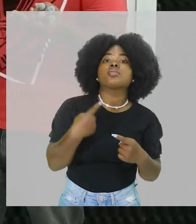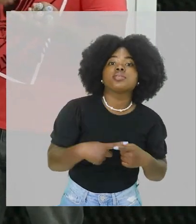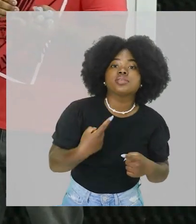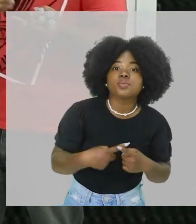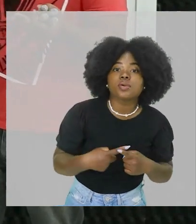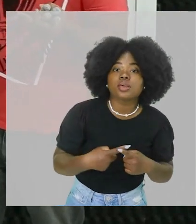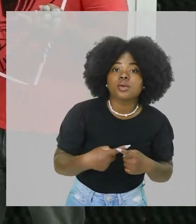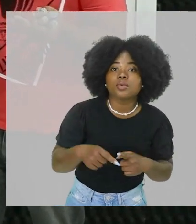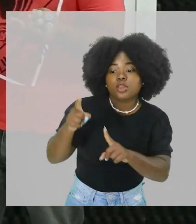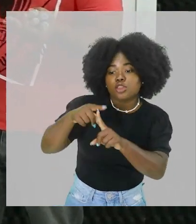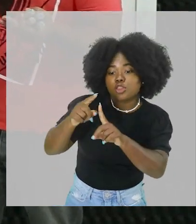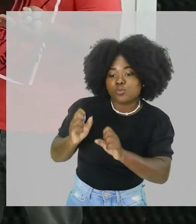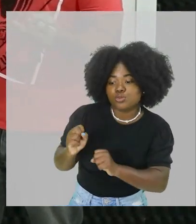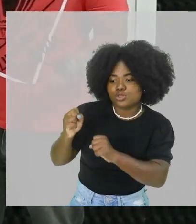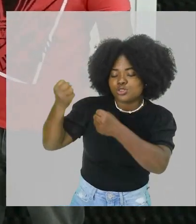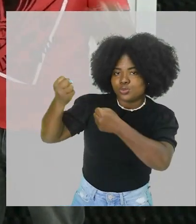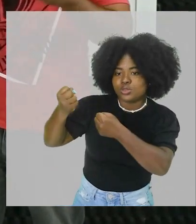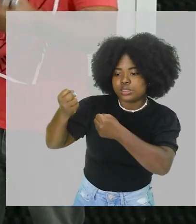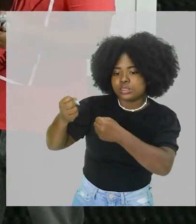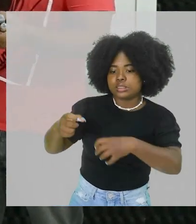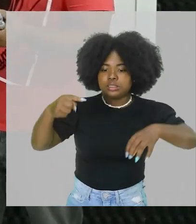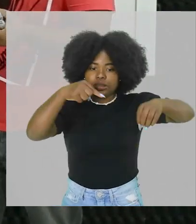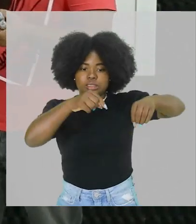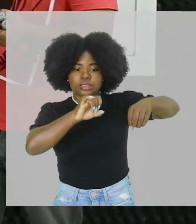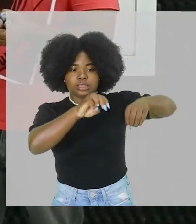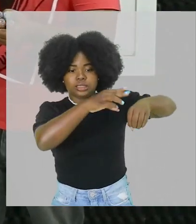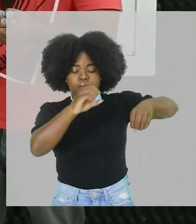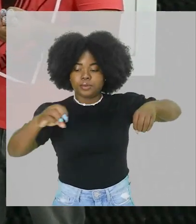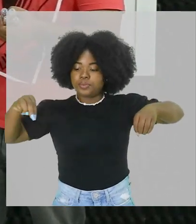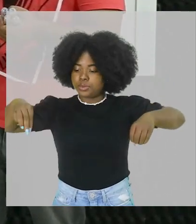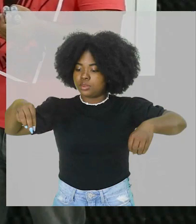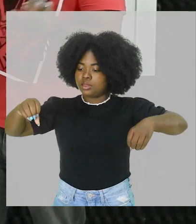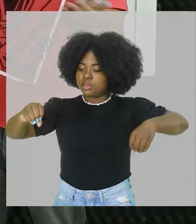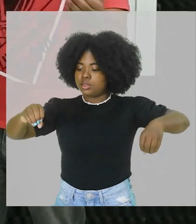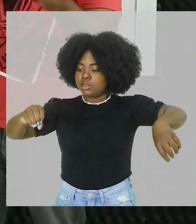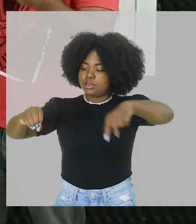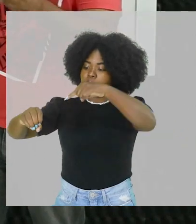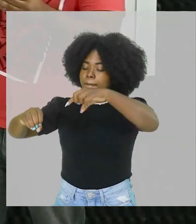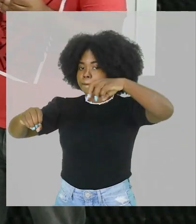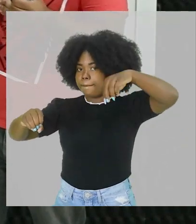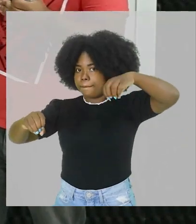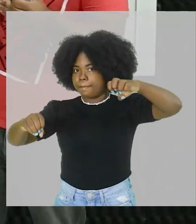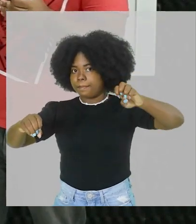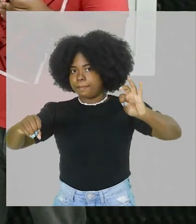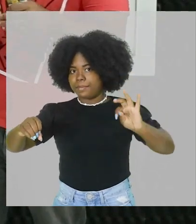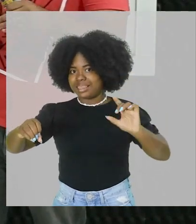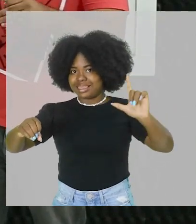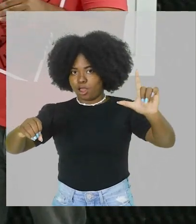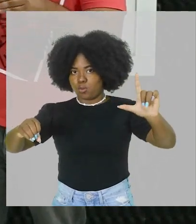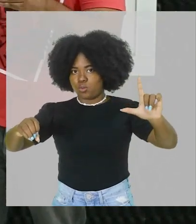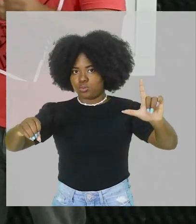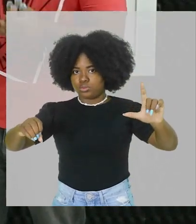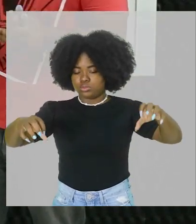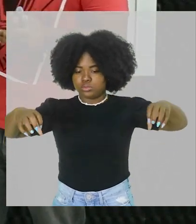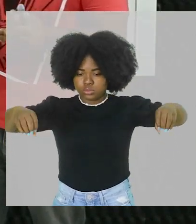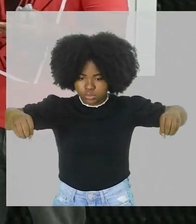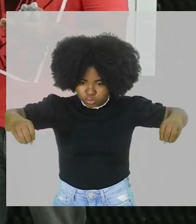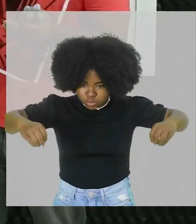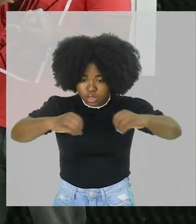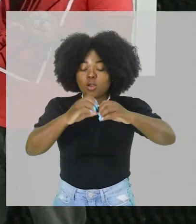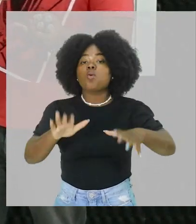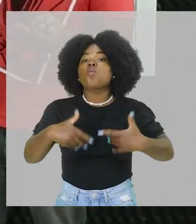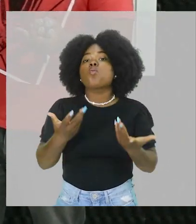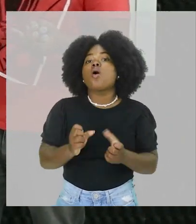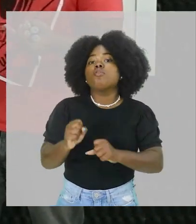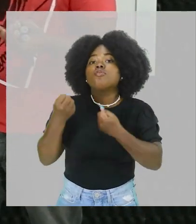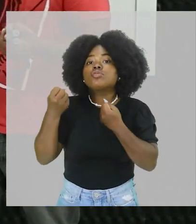força que faz com que esse ímã e esse metal se desloquem, certo? Um de encontro ao outro. Que força é essa? É o